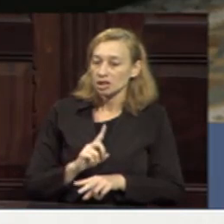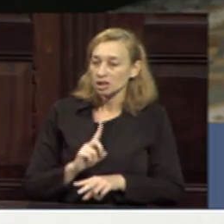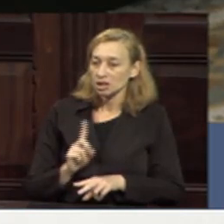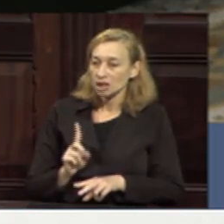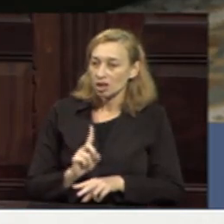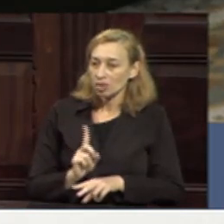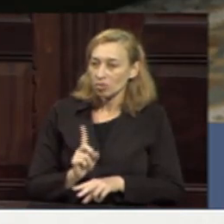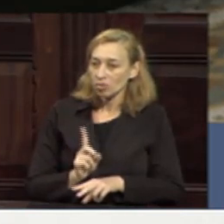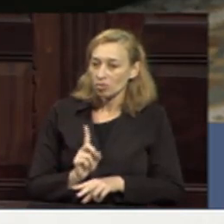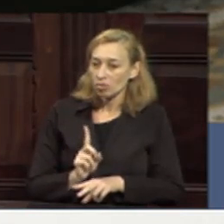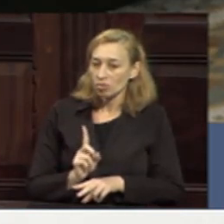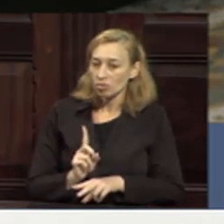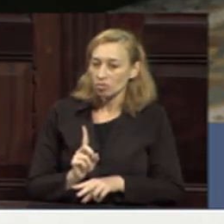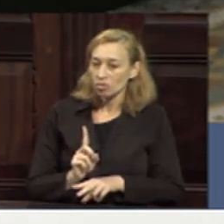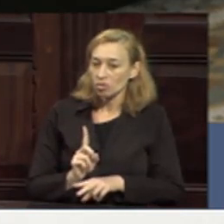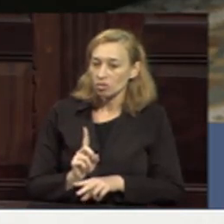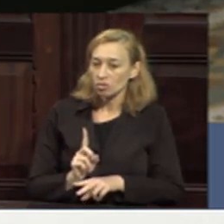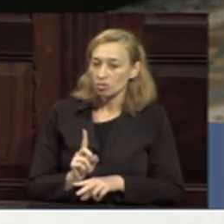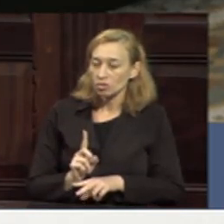incorrer no erro